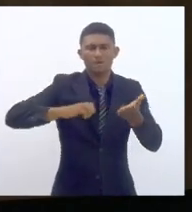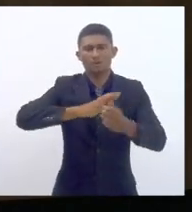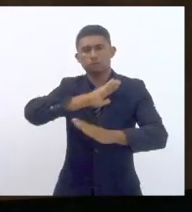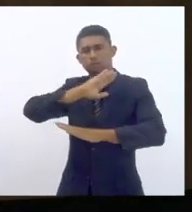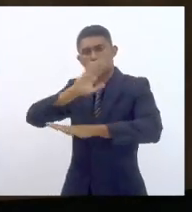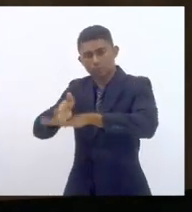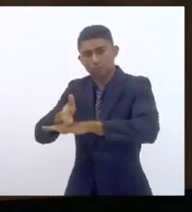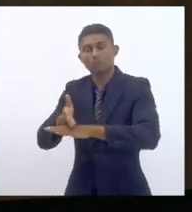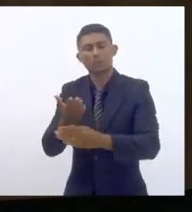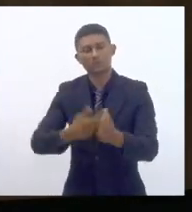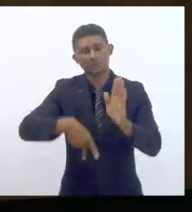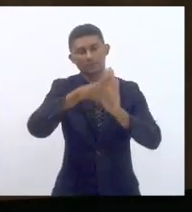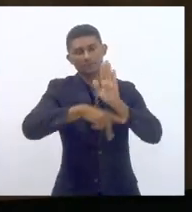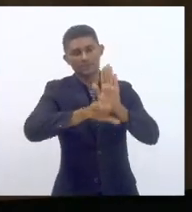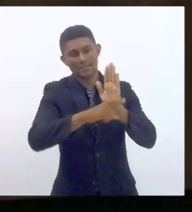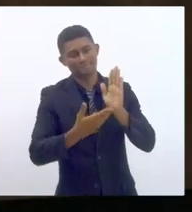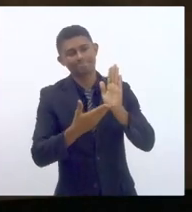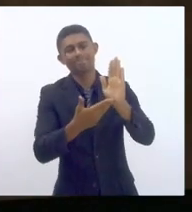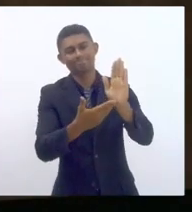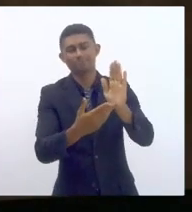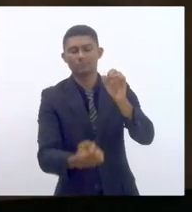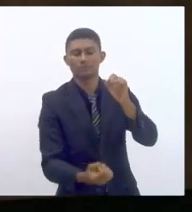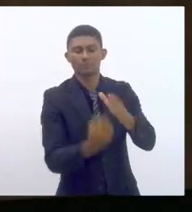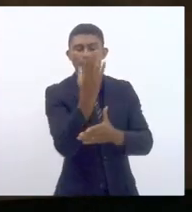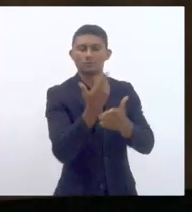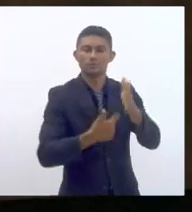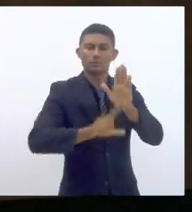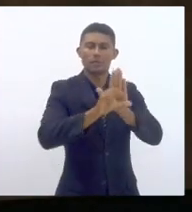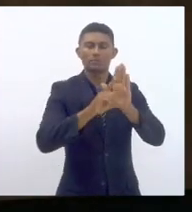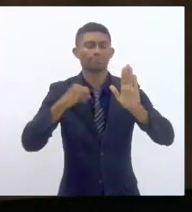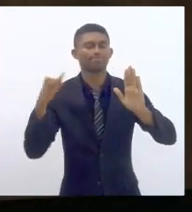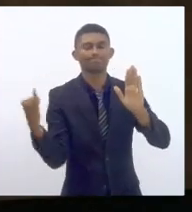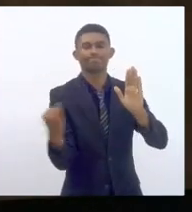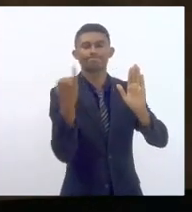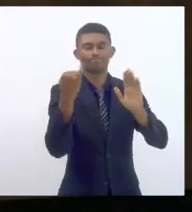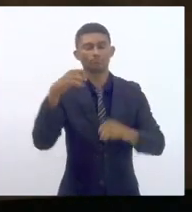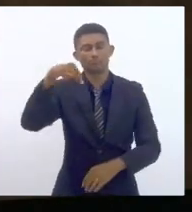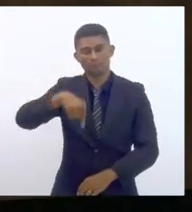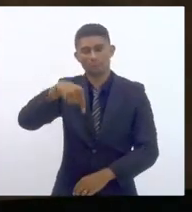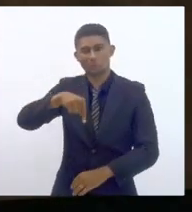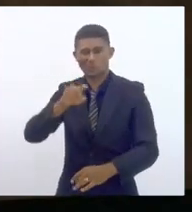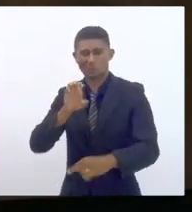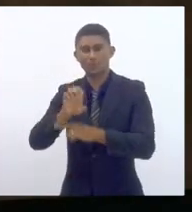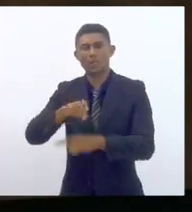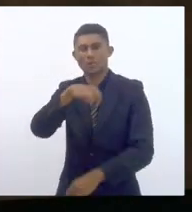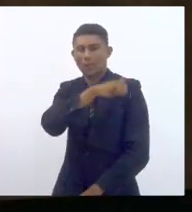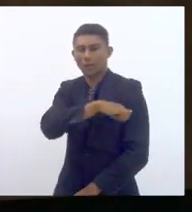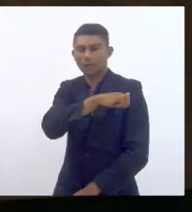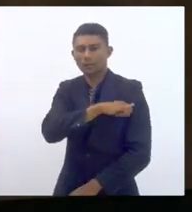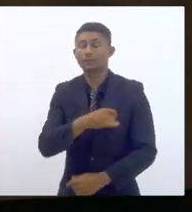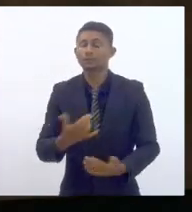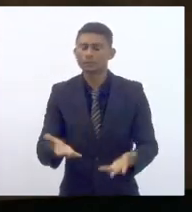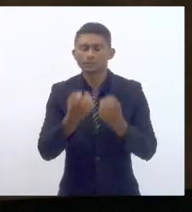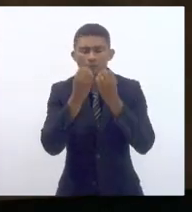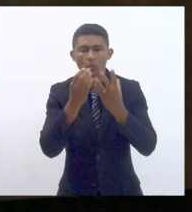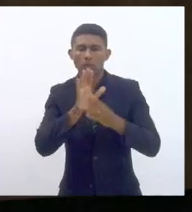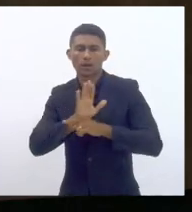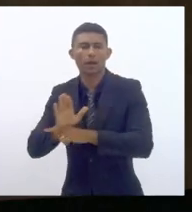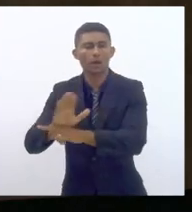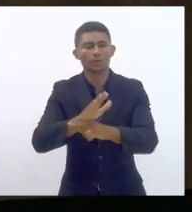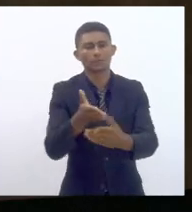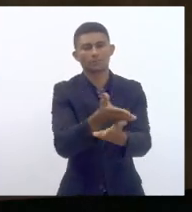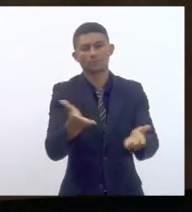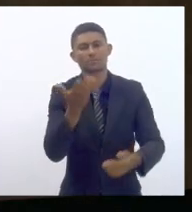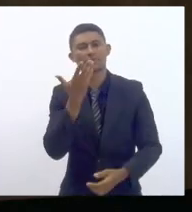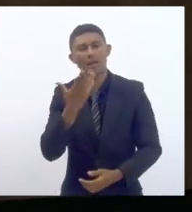hoje ao projeto que cria essa lei tão fundamental no estado do Rio de Janeiro, também vem no socorro de crianças